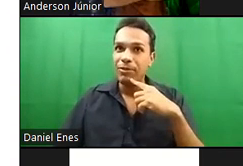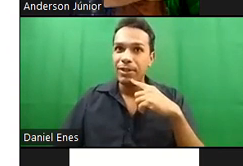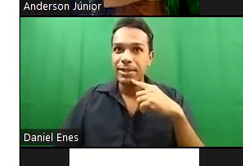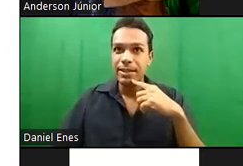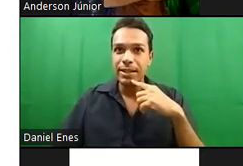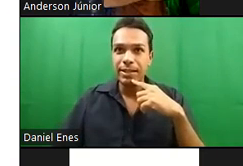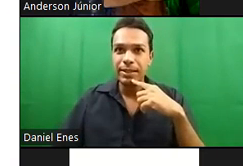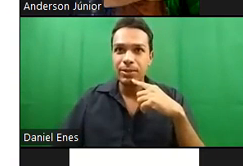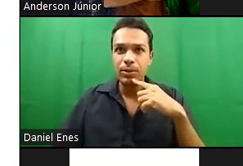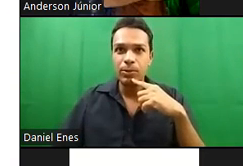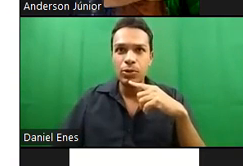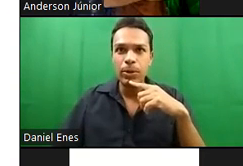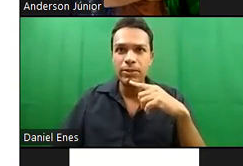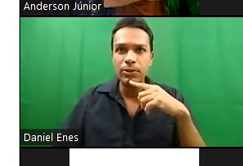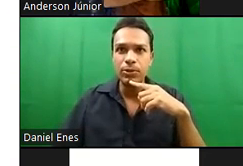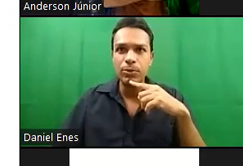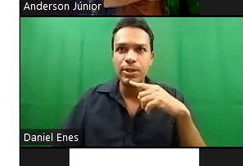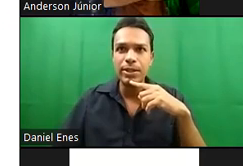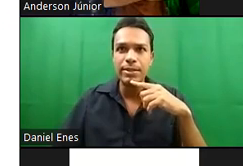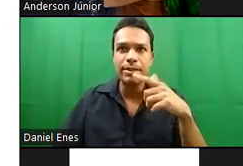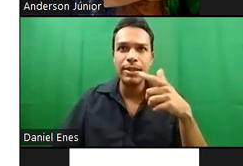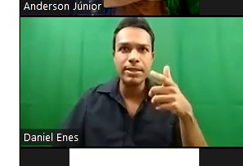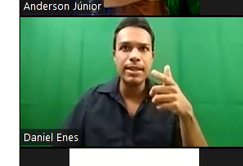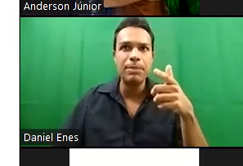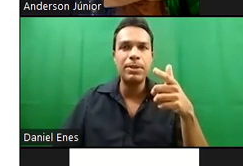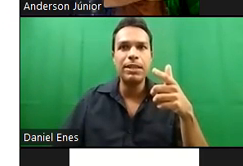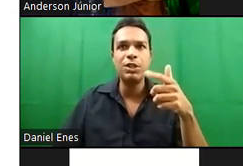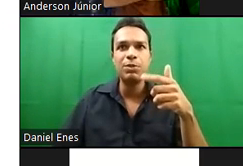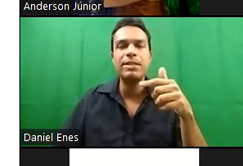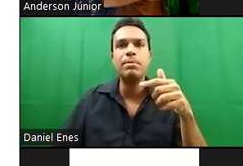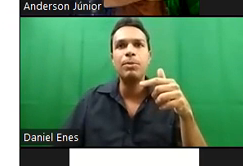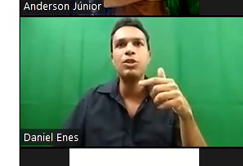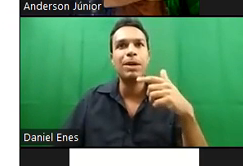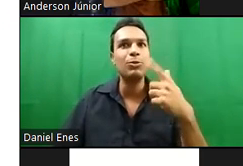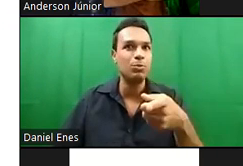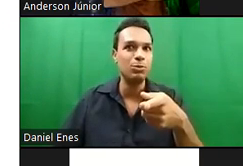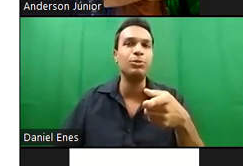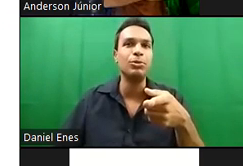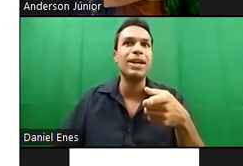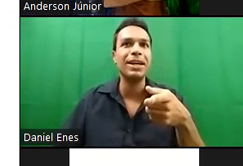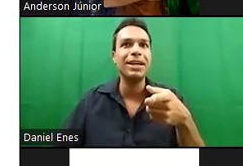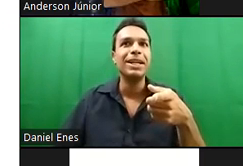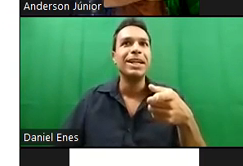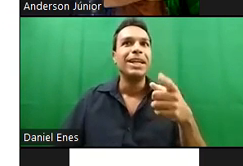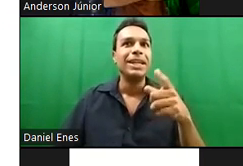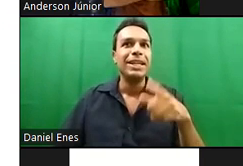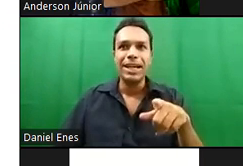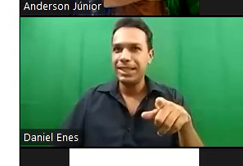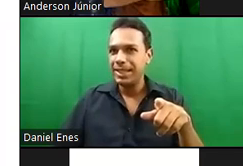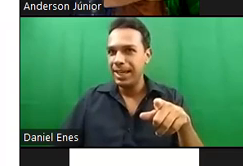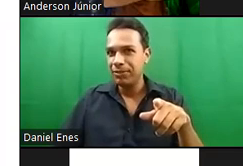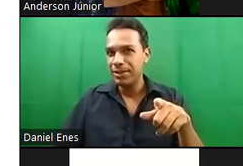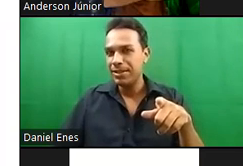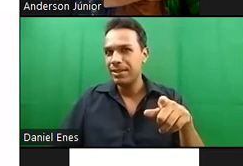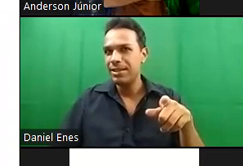a Franciane aqui tá com, o João aqui falou, todo mundo quis se interessar em aprender, mas principalmente para os mudos, né? E